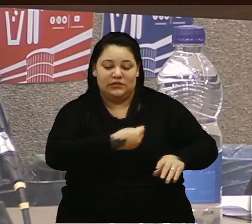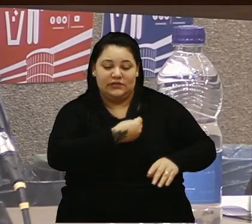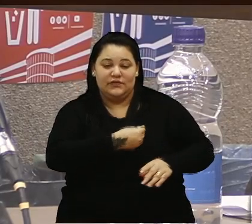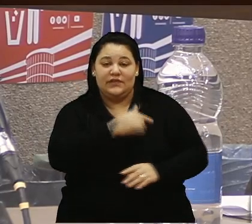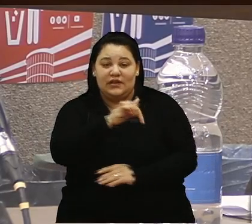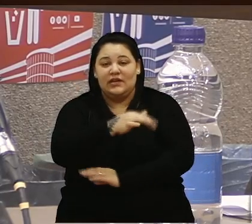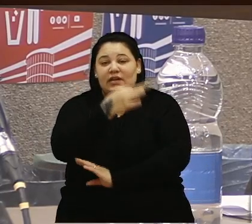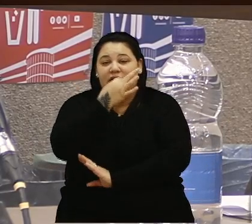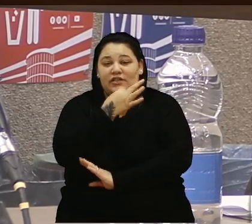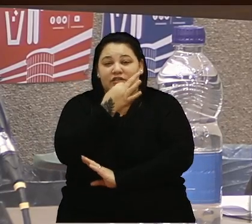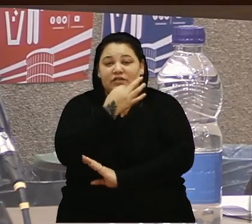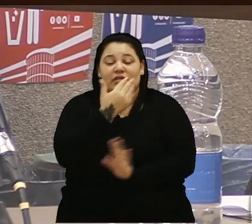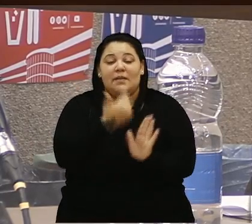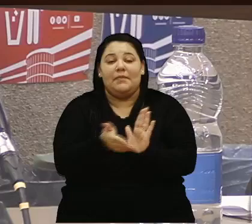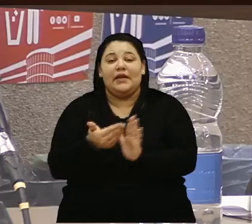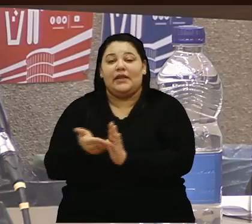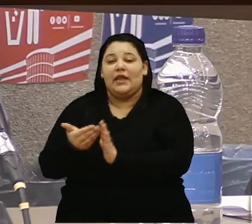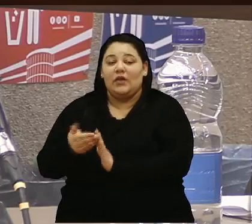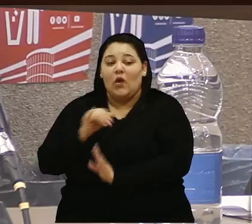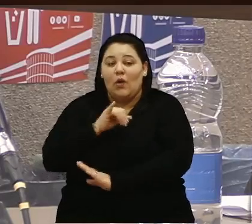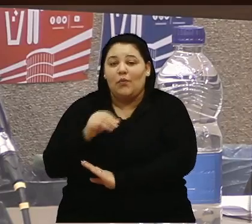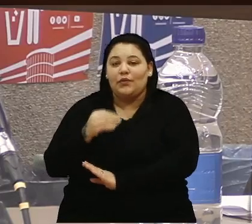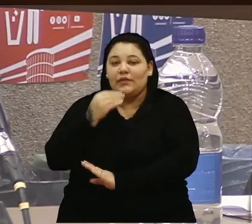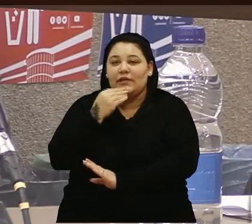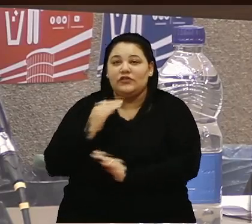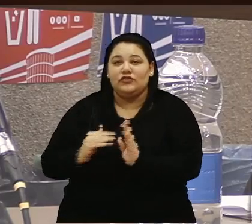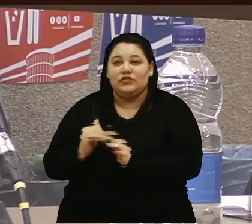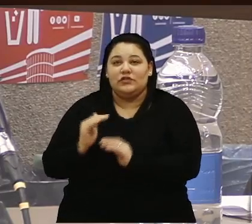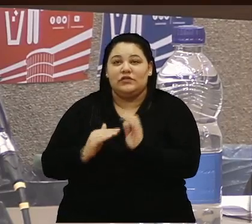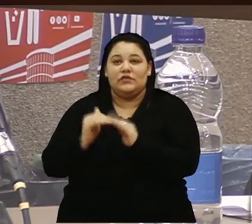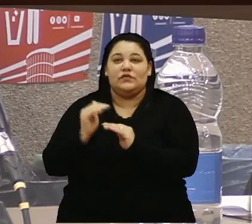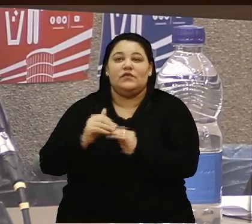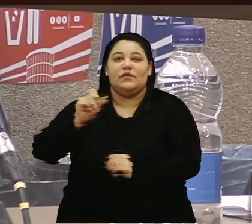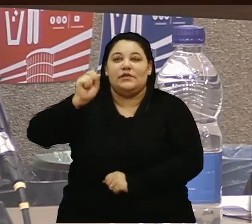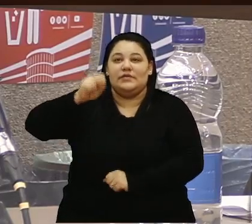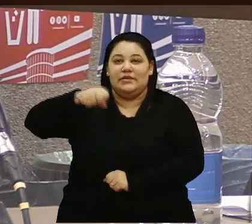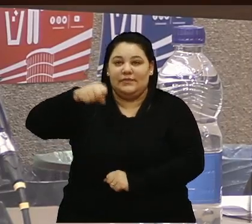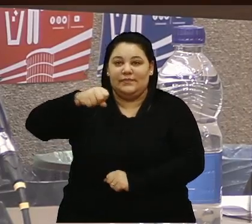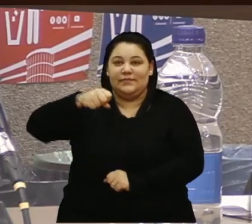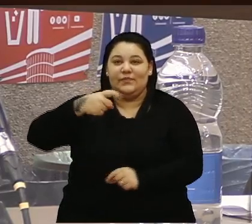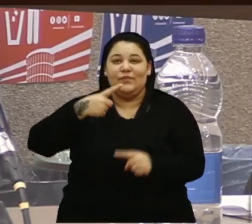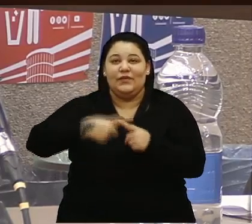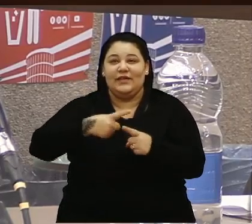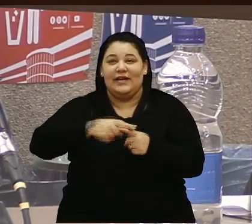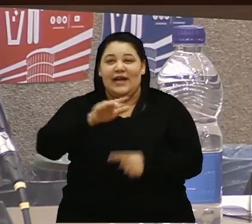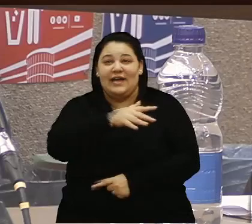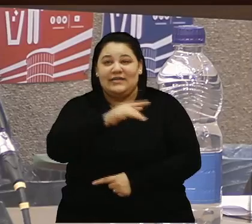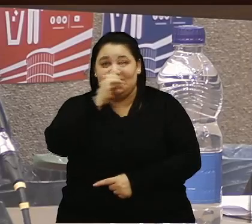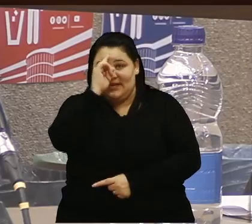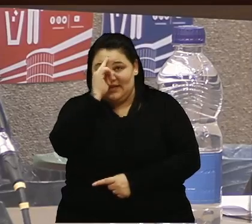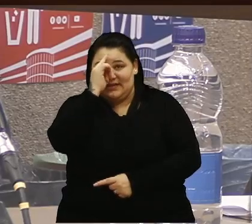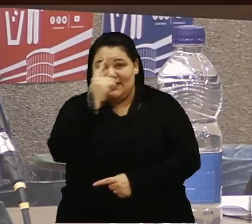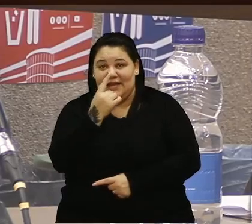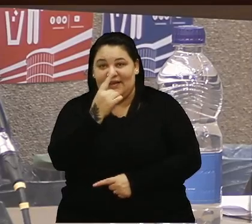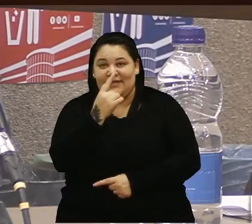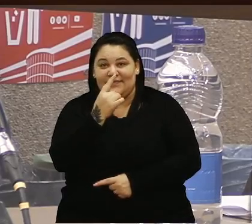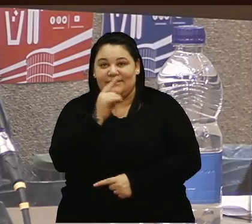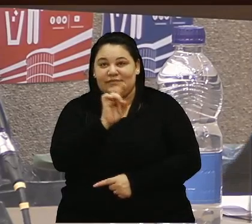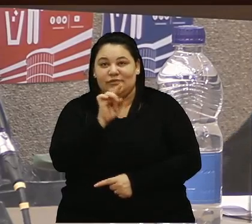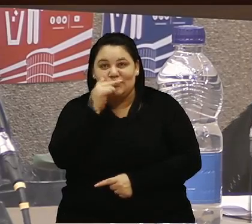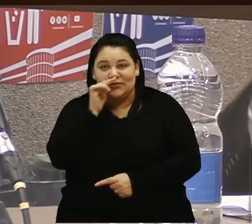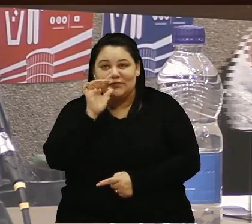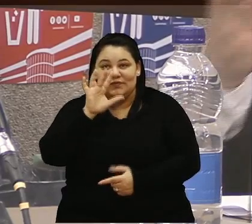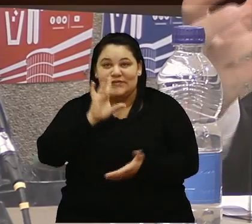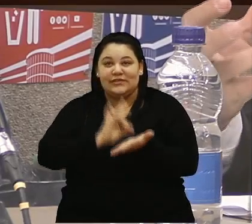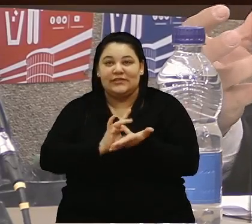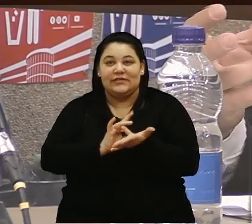do Sul está perdendo a oportunidade de evoluir. Uma parte, vereador. Porque, às vezes, na ideia não saiu da pessoa que deveria sair. E aí